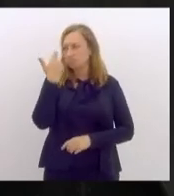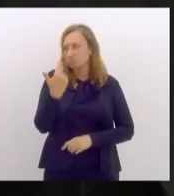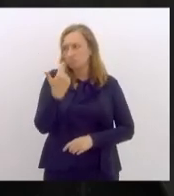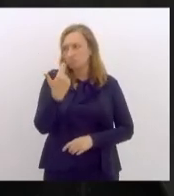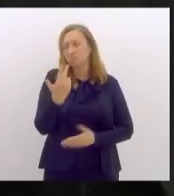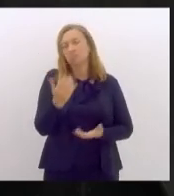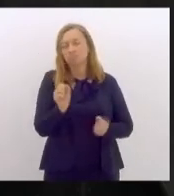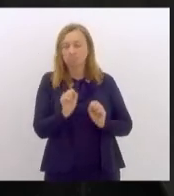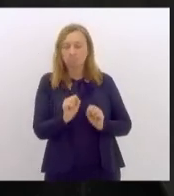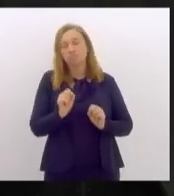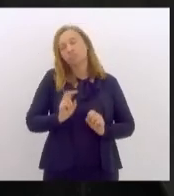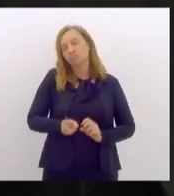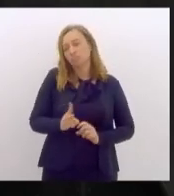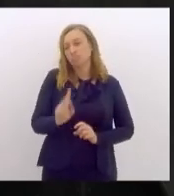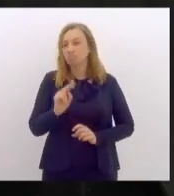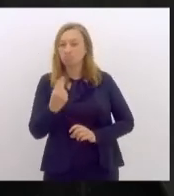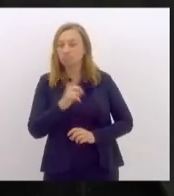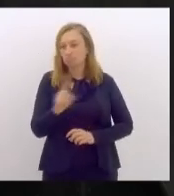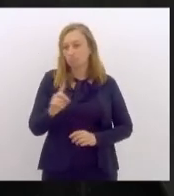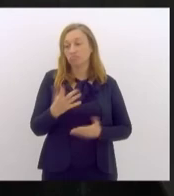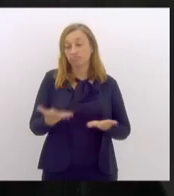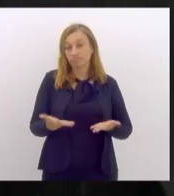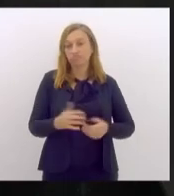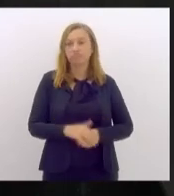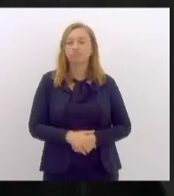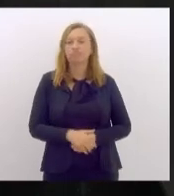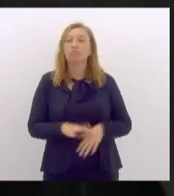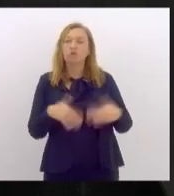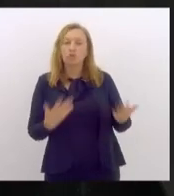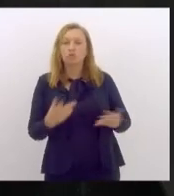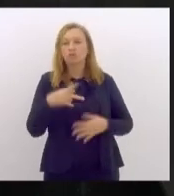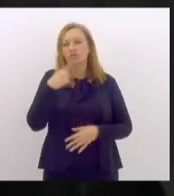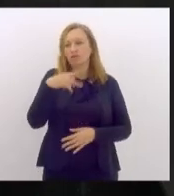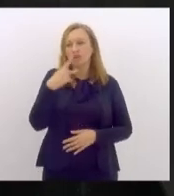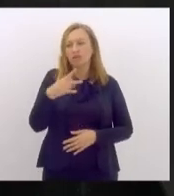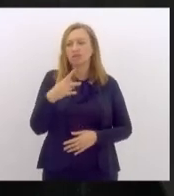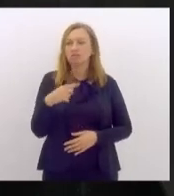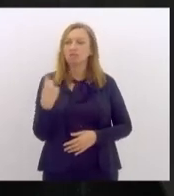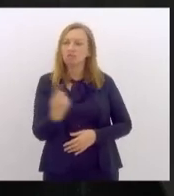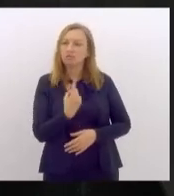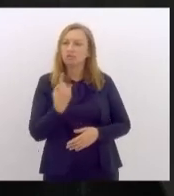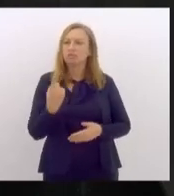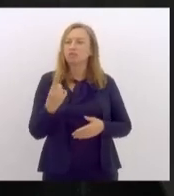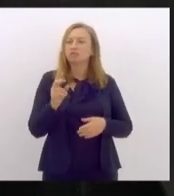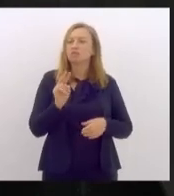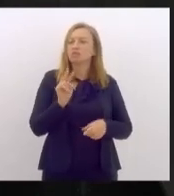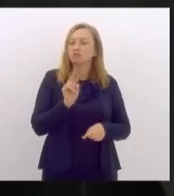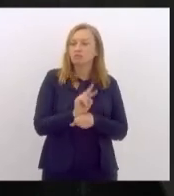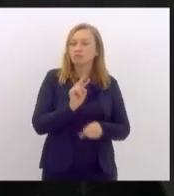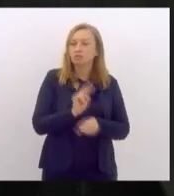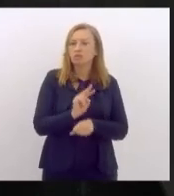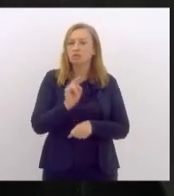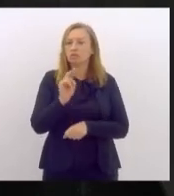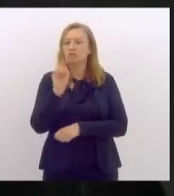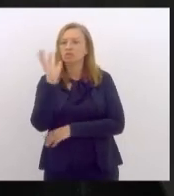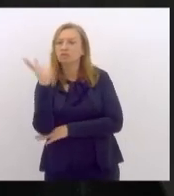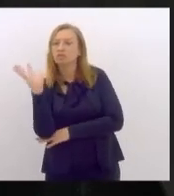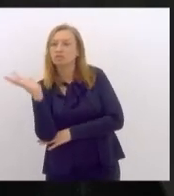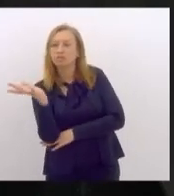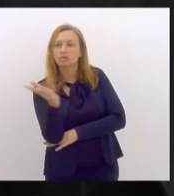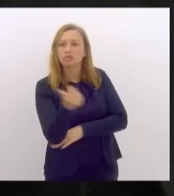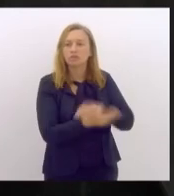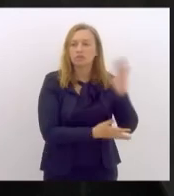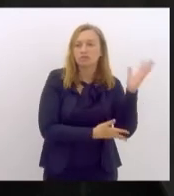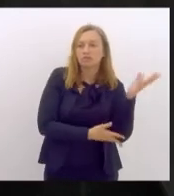que Deva continuar ou não quando falamos das nossas preservações das florestas o que tá em jogo